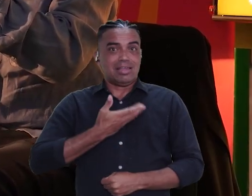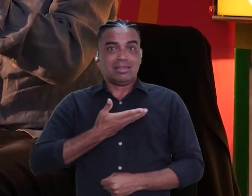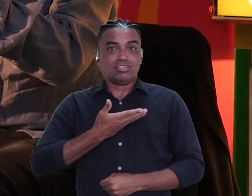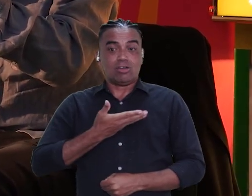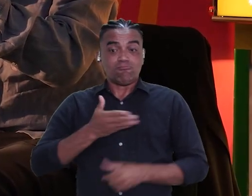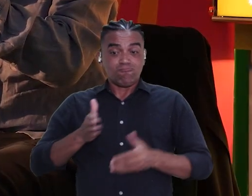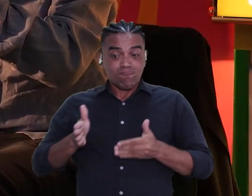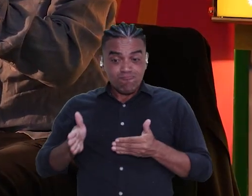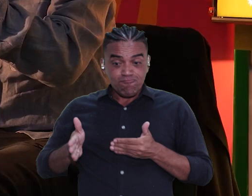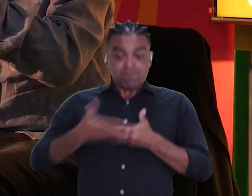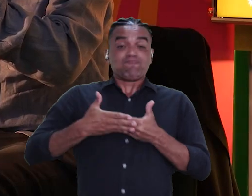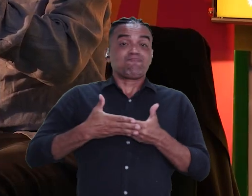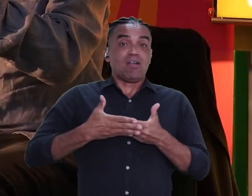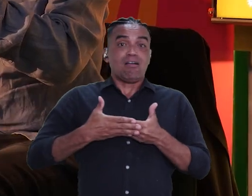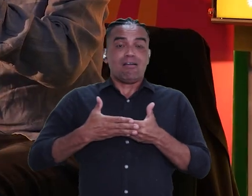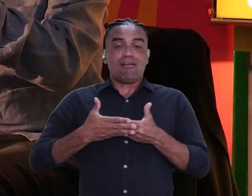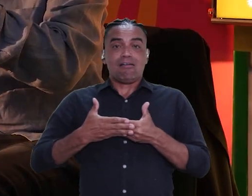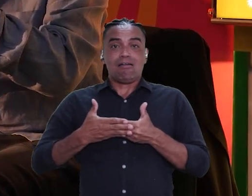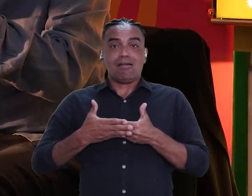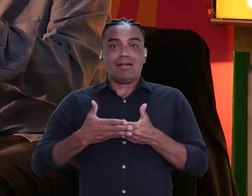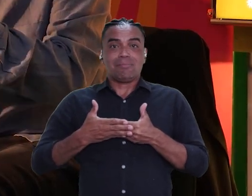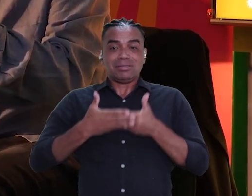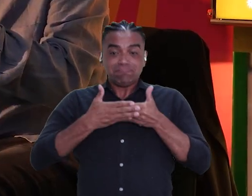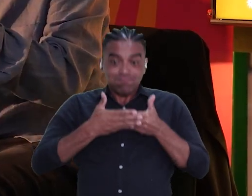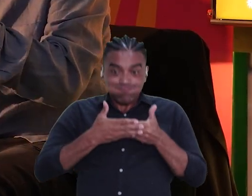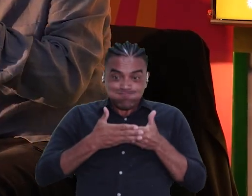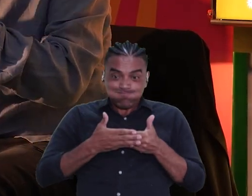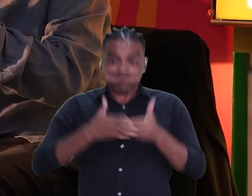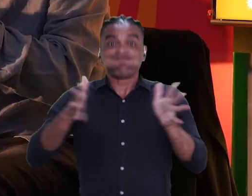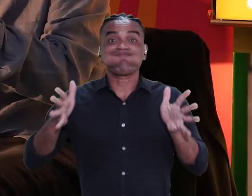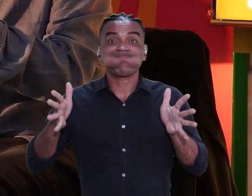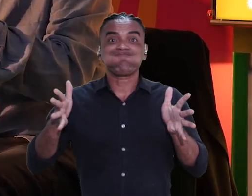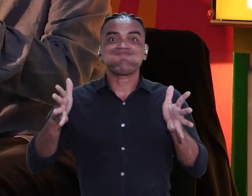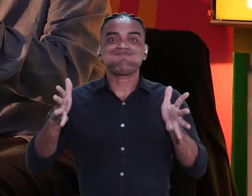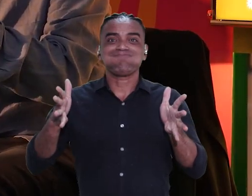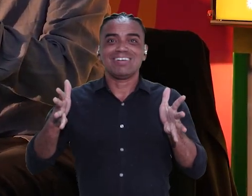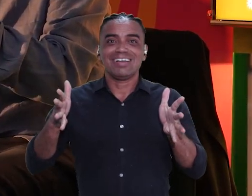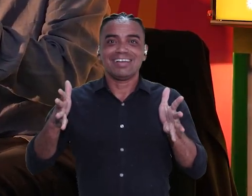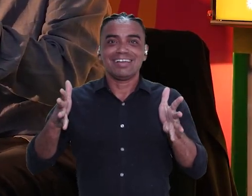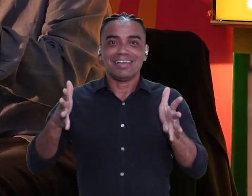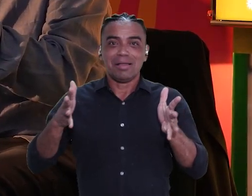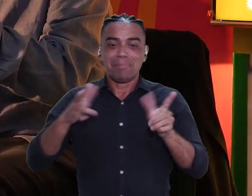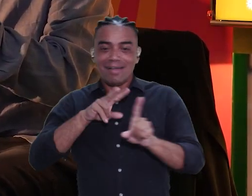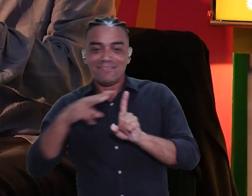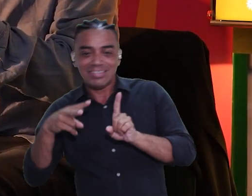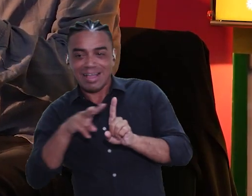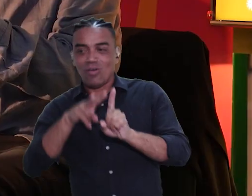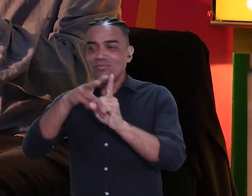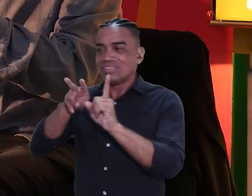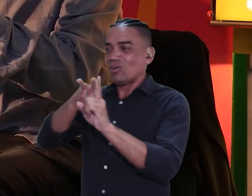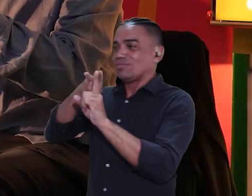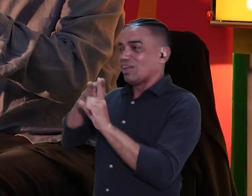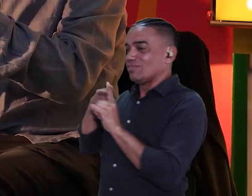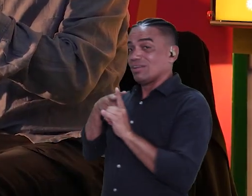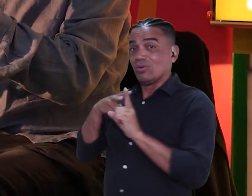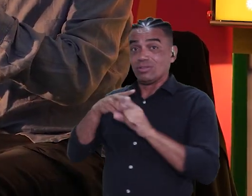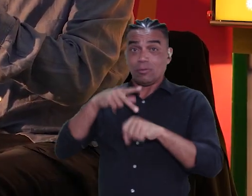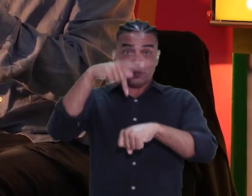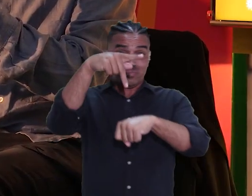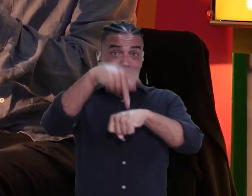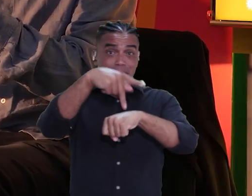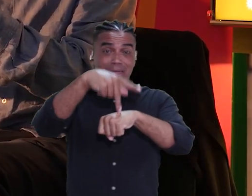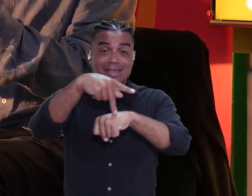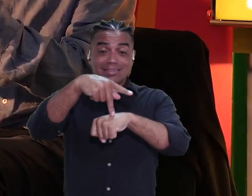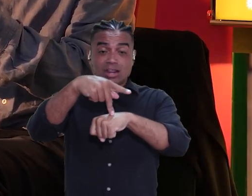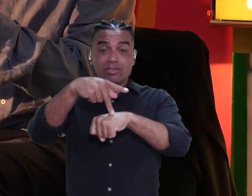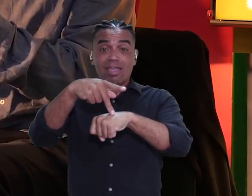fechar, mas se abrir para as leituras. Então, a pedra, nós diríamos